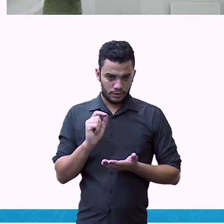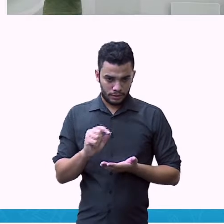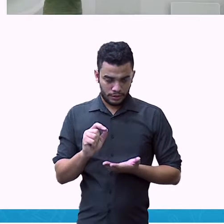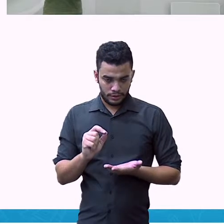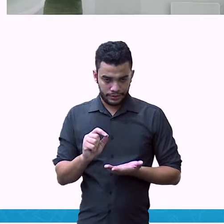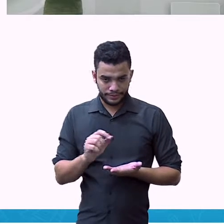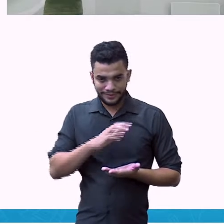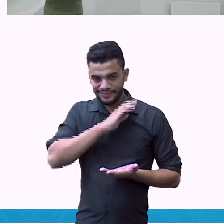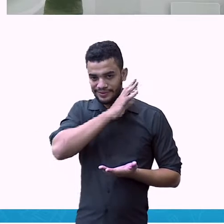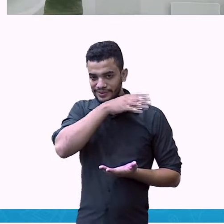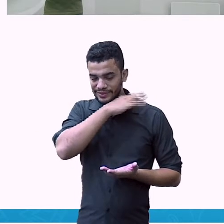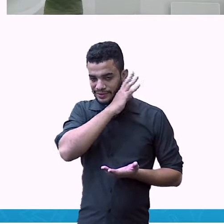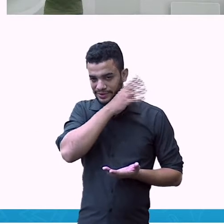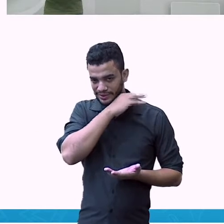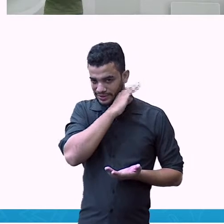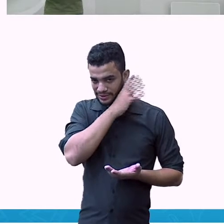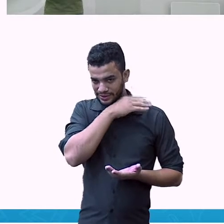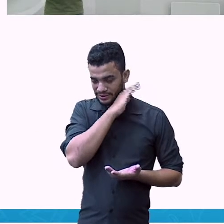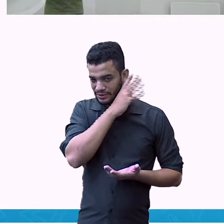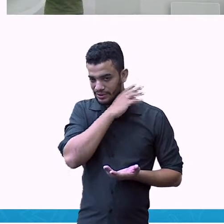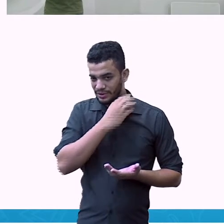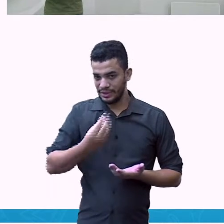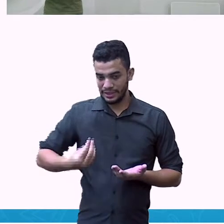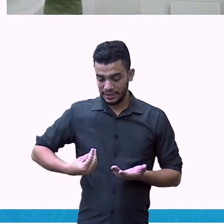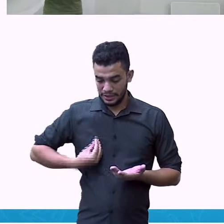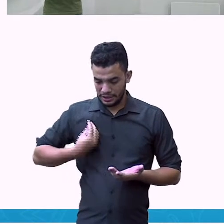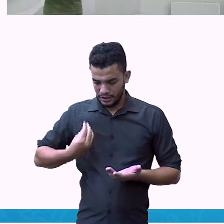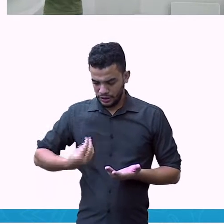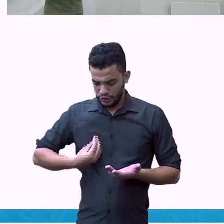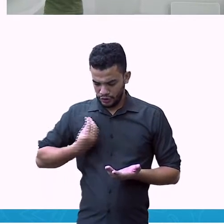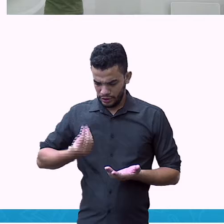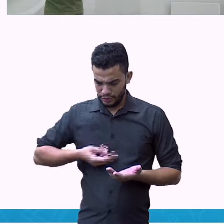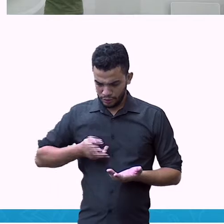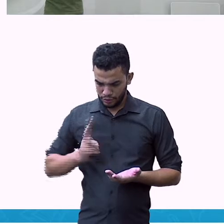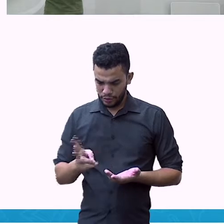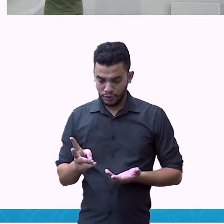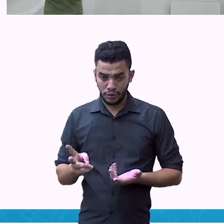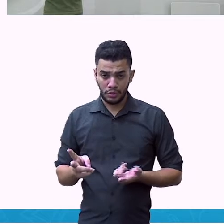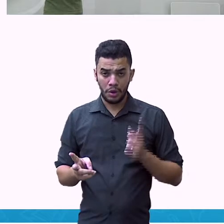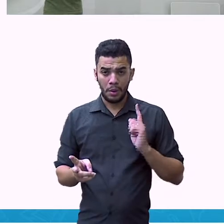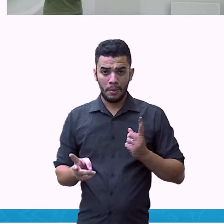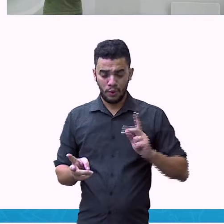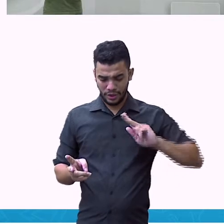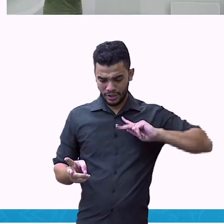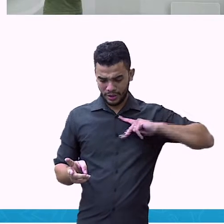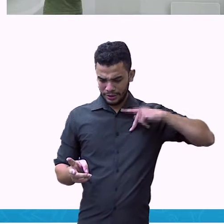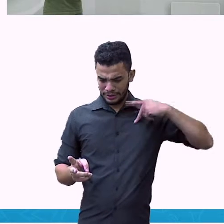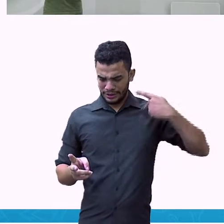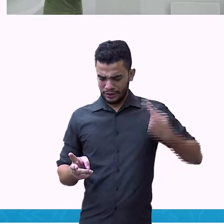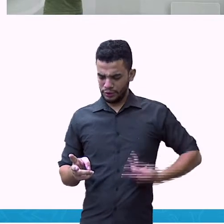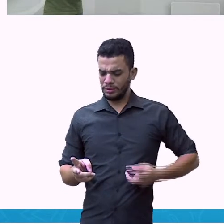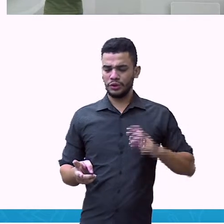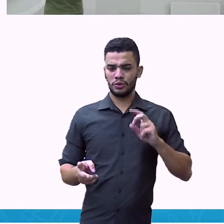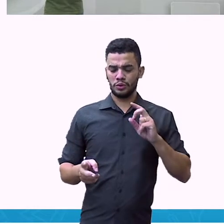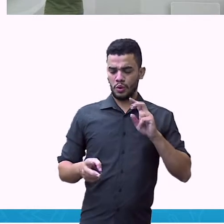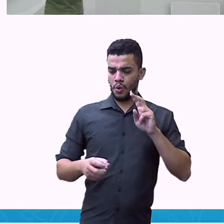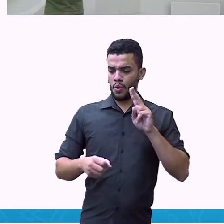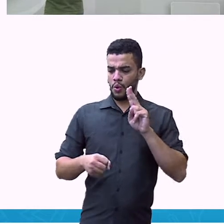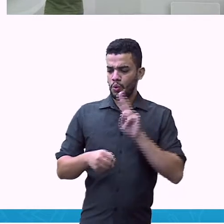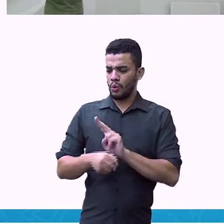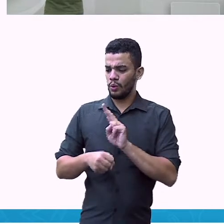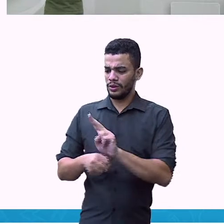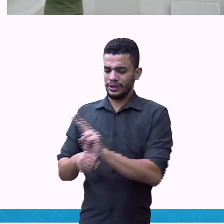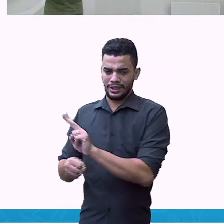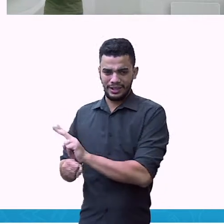protegidos e selecionados pelo homem em relação a outros. Alguns são protegidos e outros